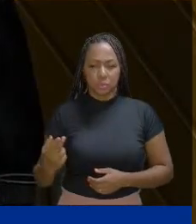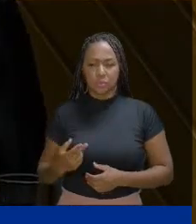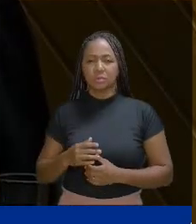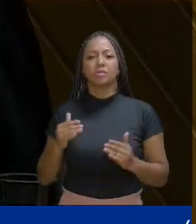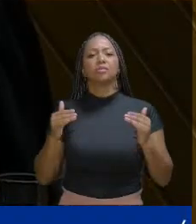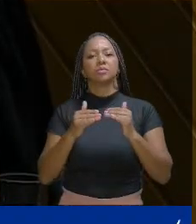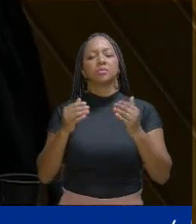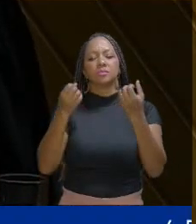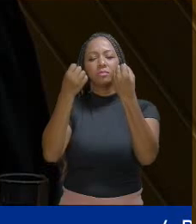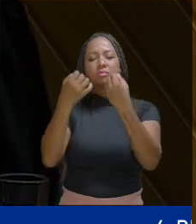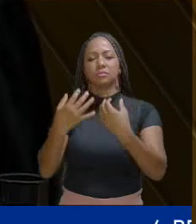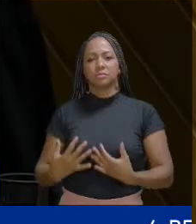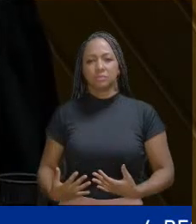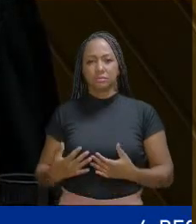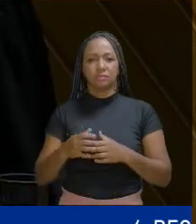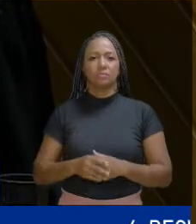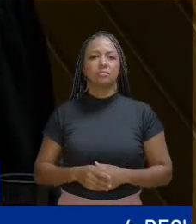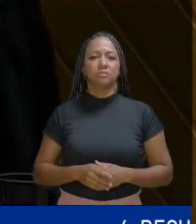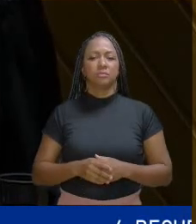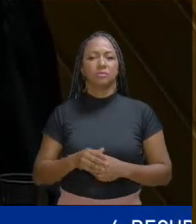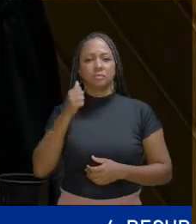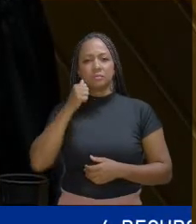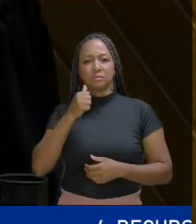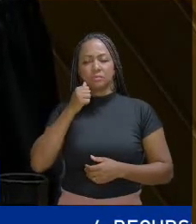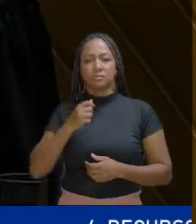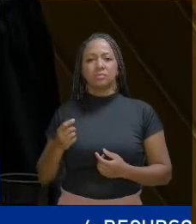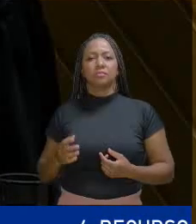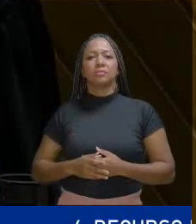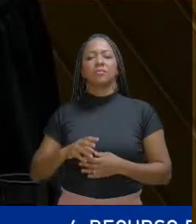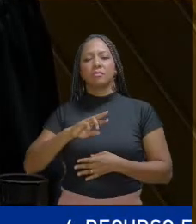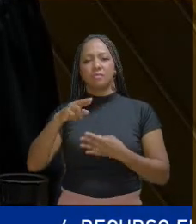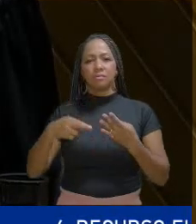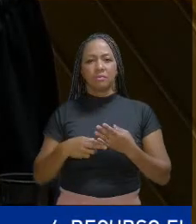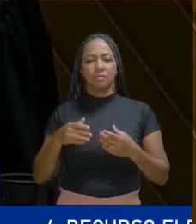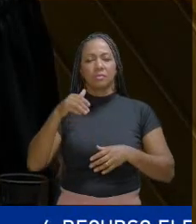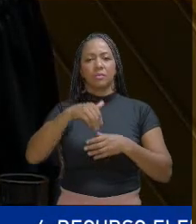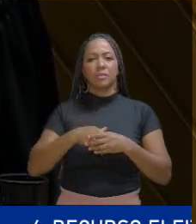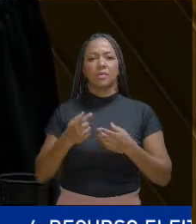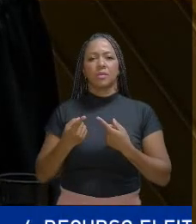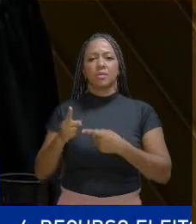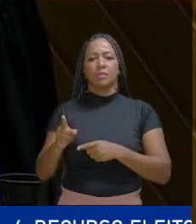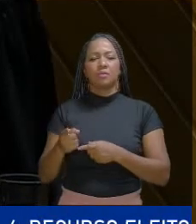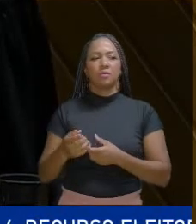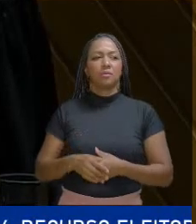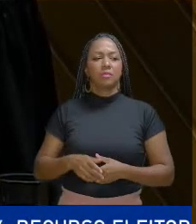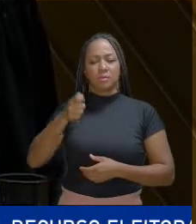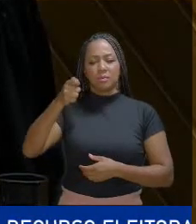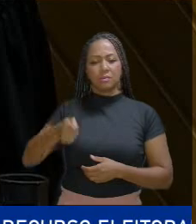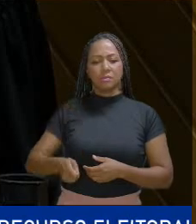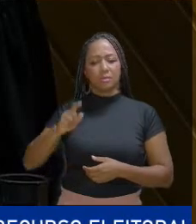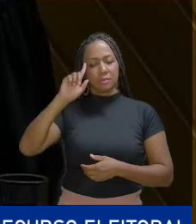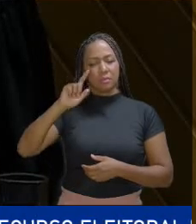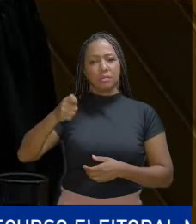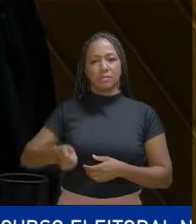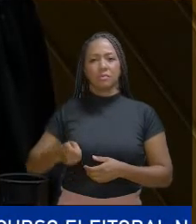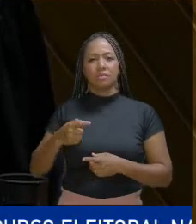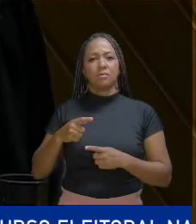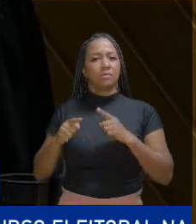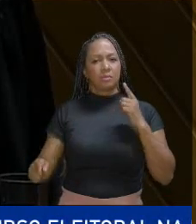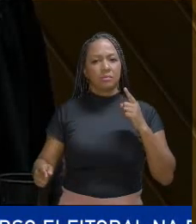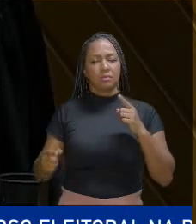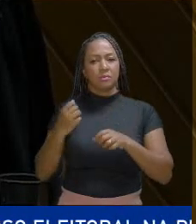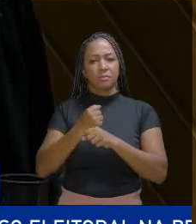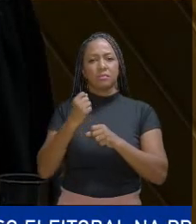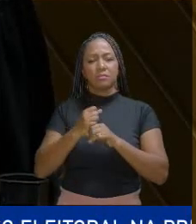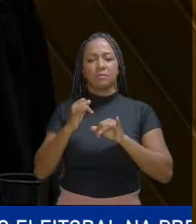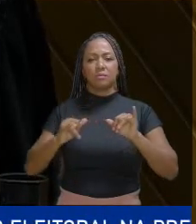Foco no juiz Anselmo Gonçalves. Chagas da Silva interpôs recurso eleitoral contra a sentença que julgou desaprovadas as suas contas